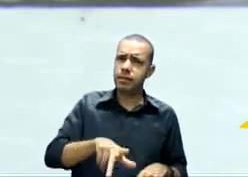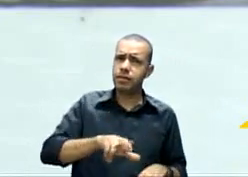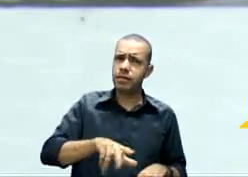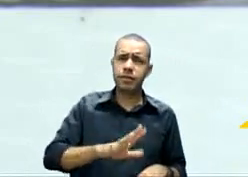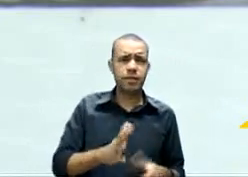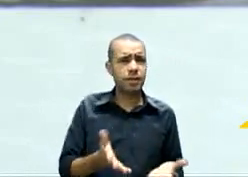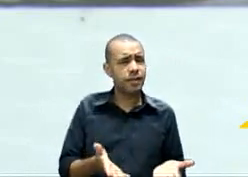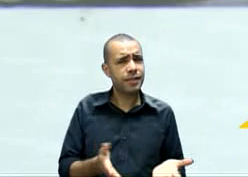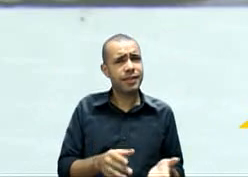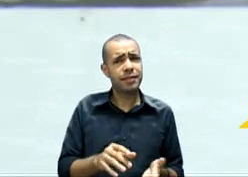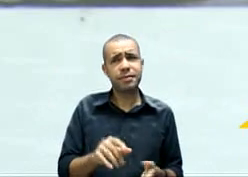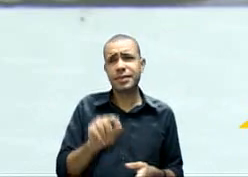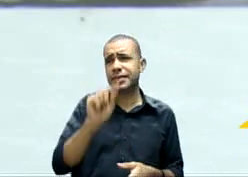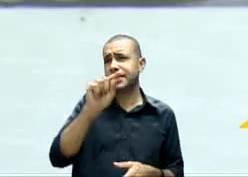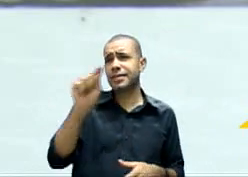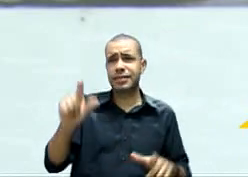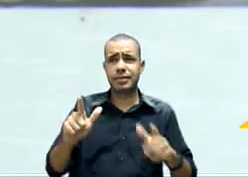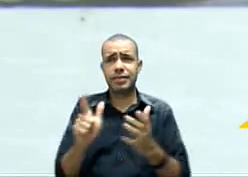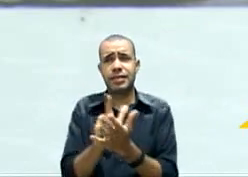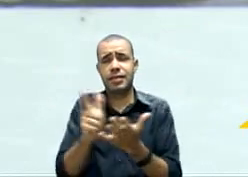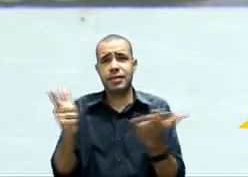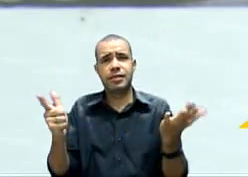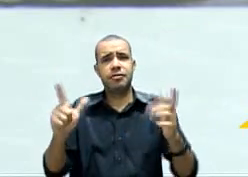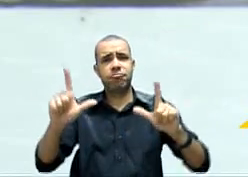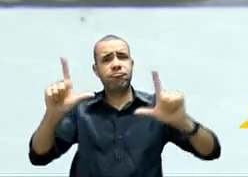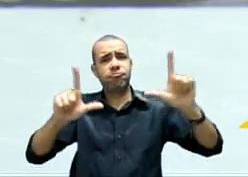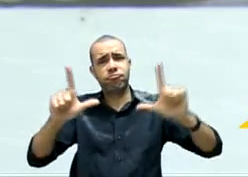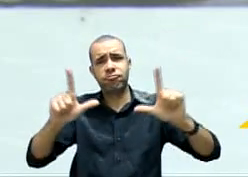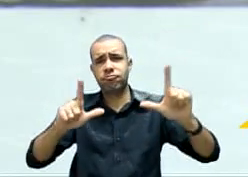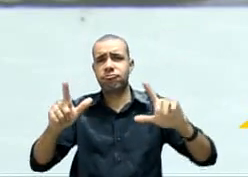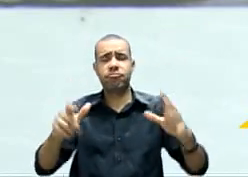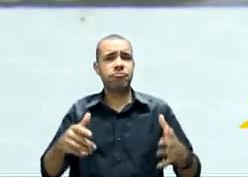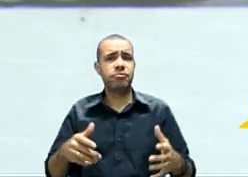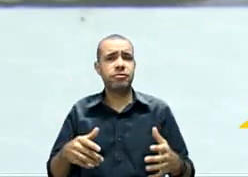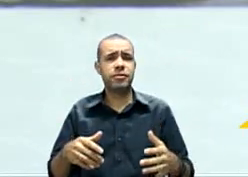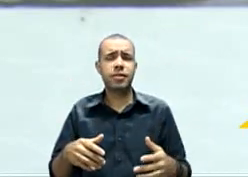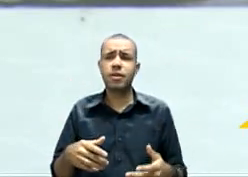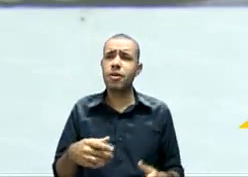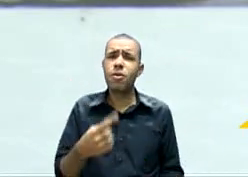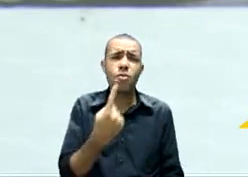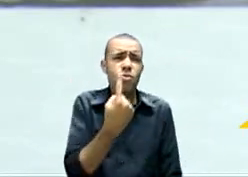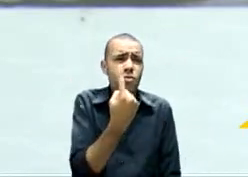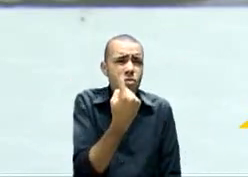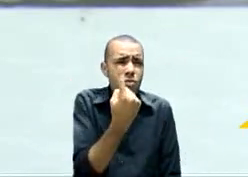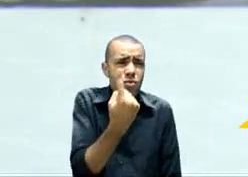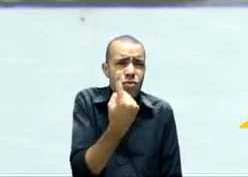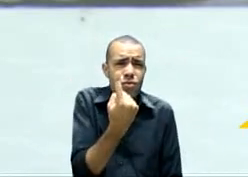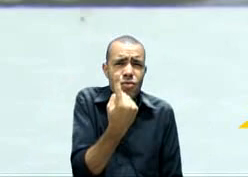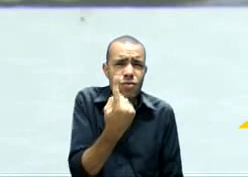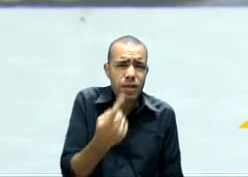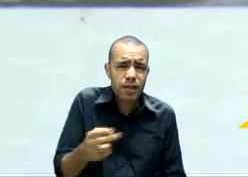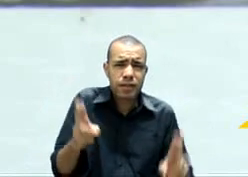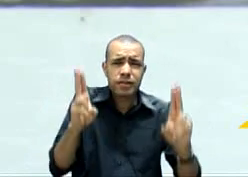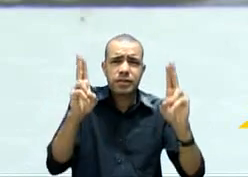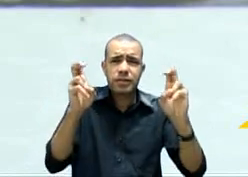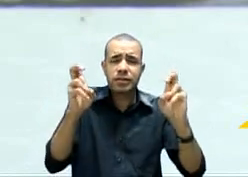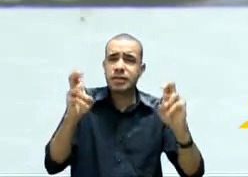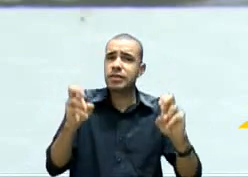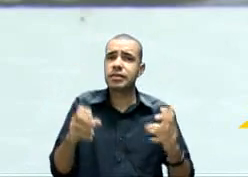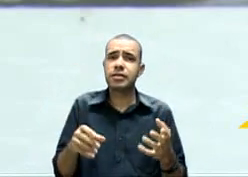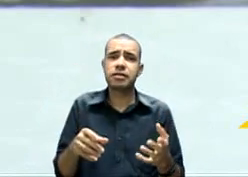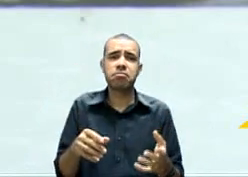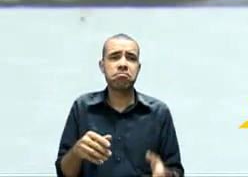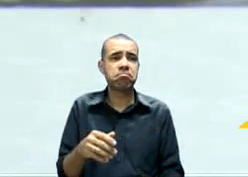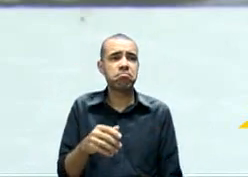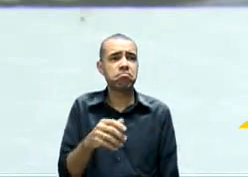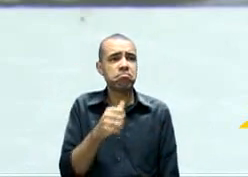mídia é seletiva. Eles nunca não citaram nenhuma vez, vereador Manga, o tema da minha moção. Eles só